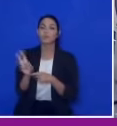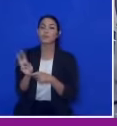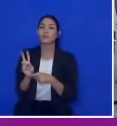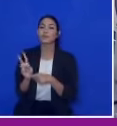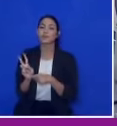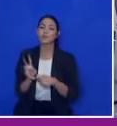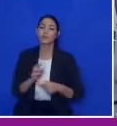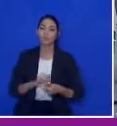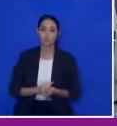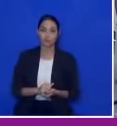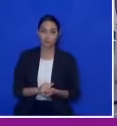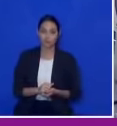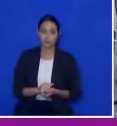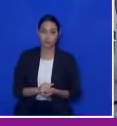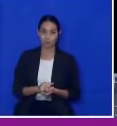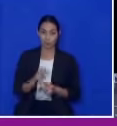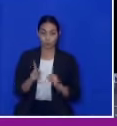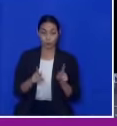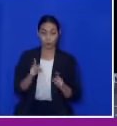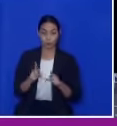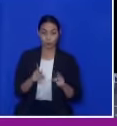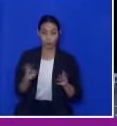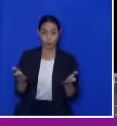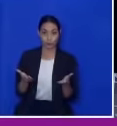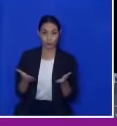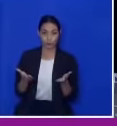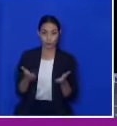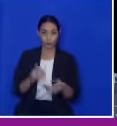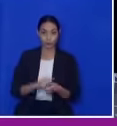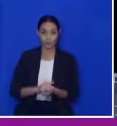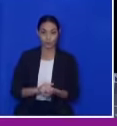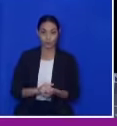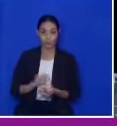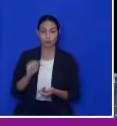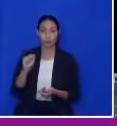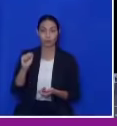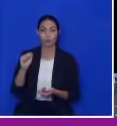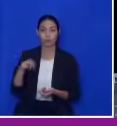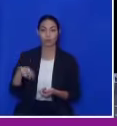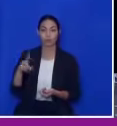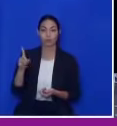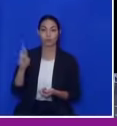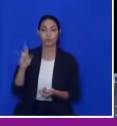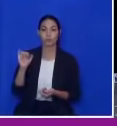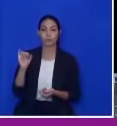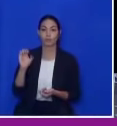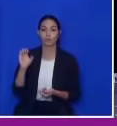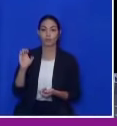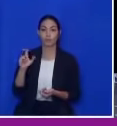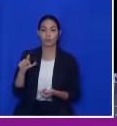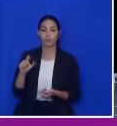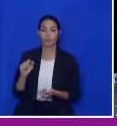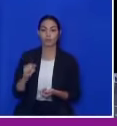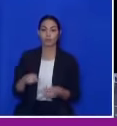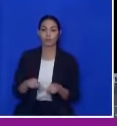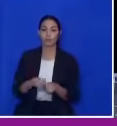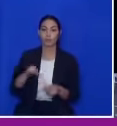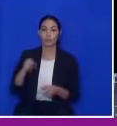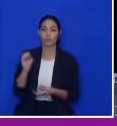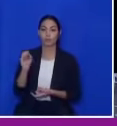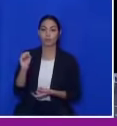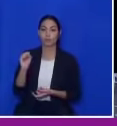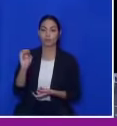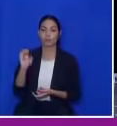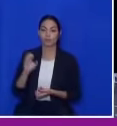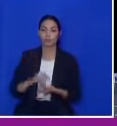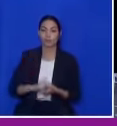conto com a presença de dois auditores populares aqui presentes, a Andriele Santana e o José Pereira. Obrigada